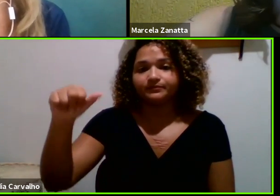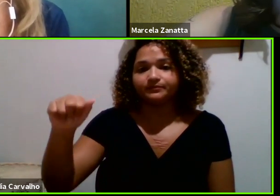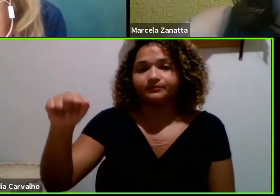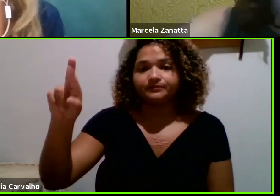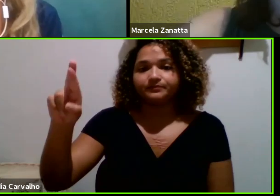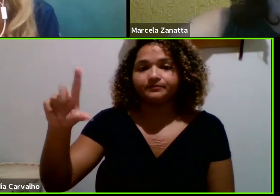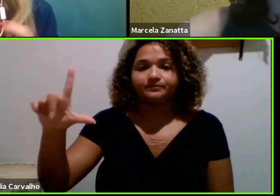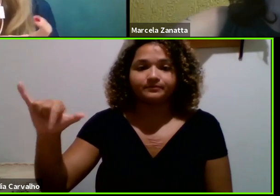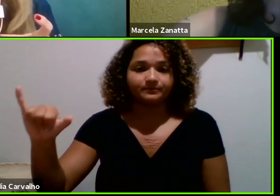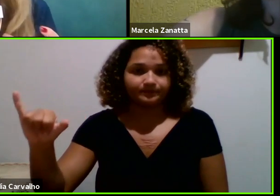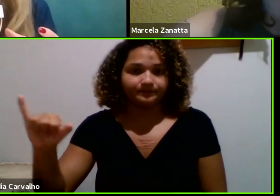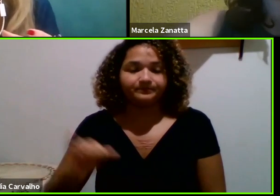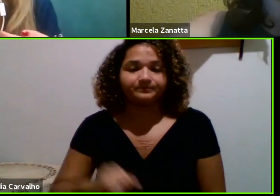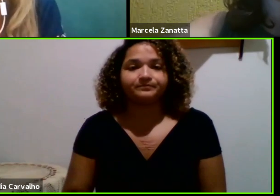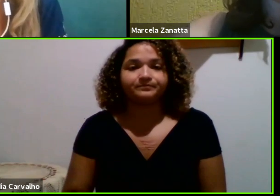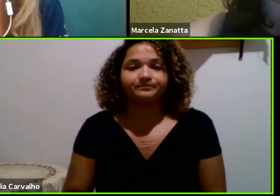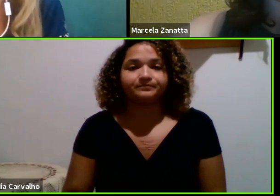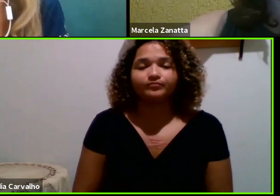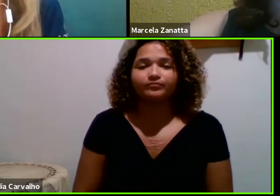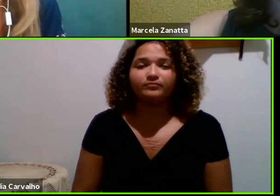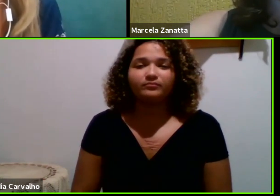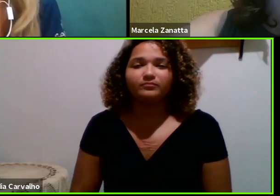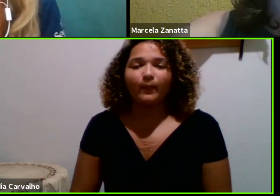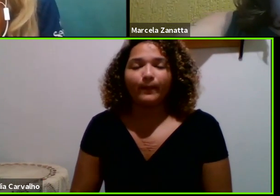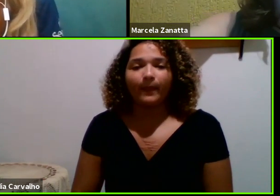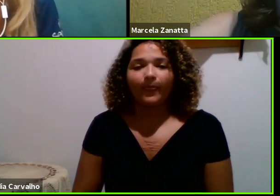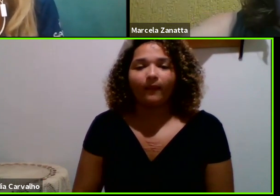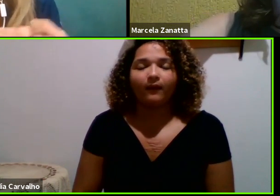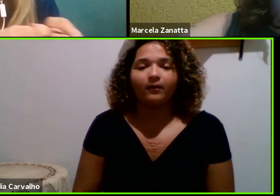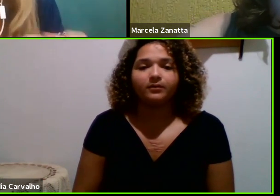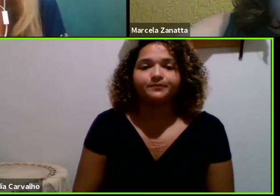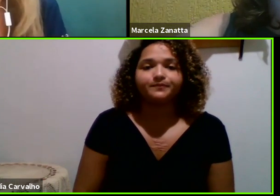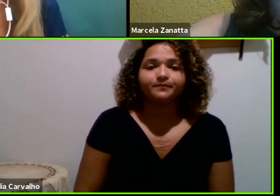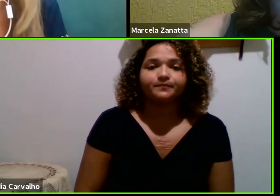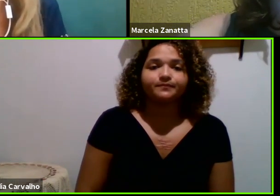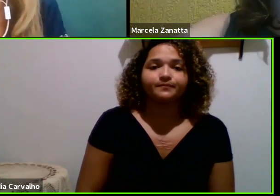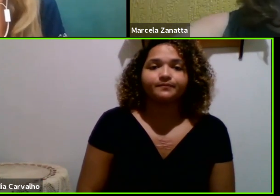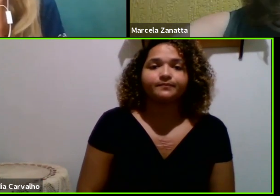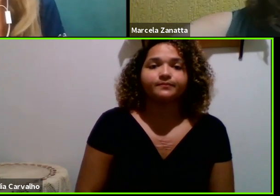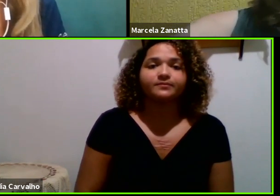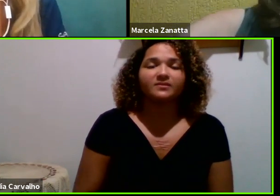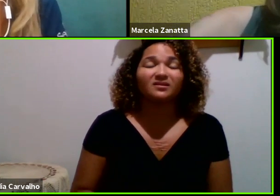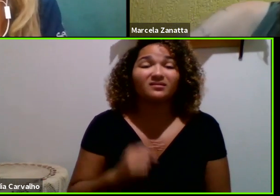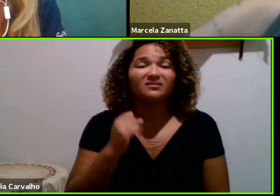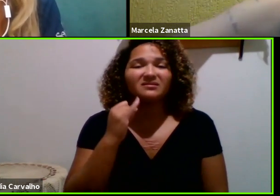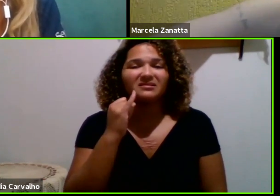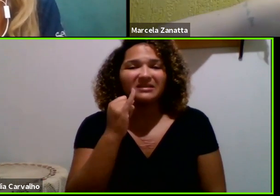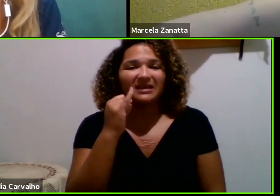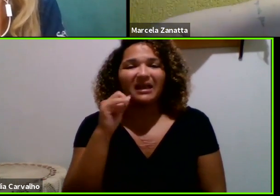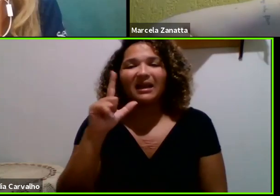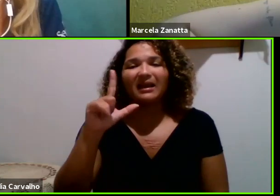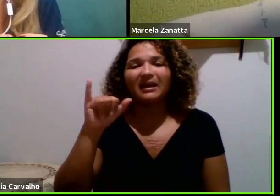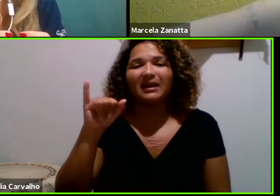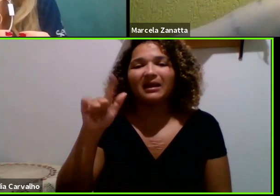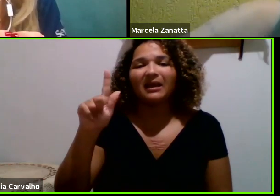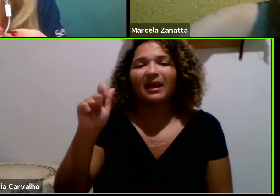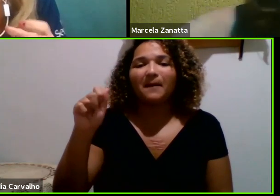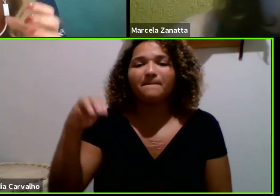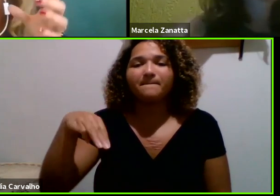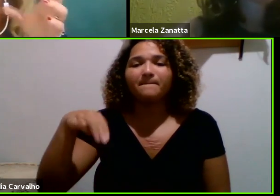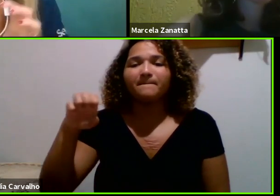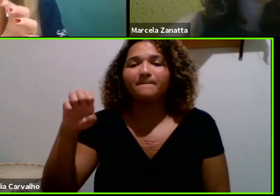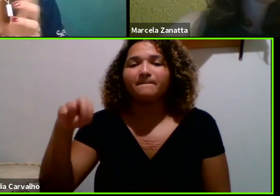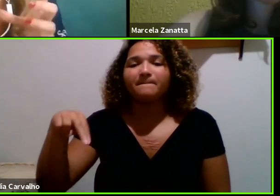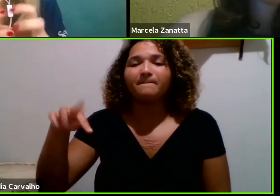eles podem, se eles estiverem muito tensos, a tensão nesse ligamento, que é exatamente o que